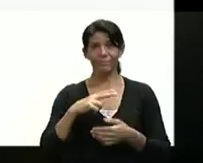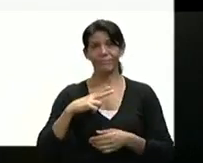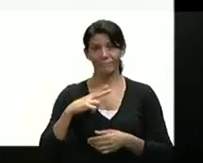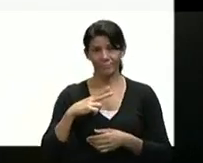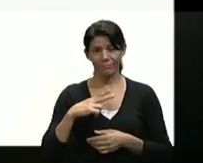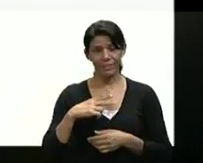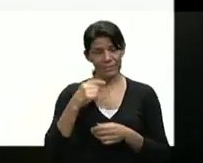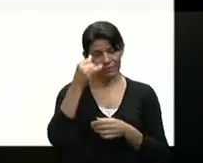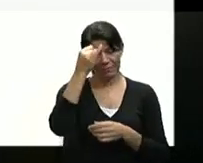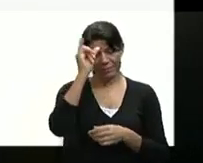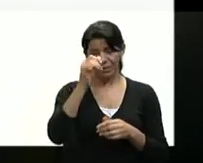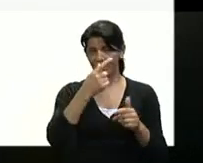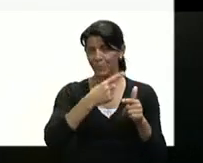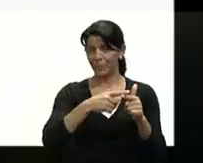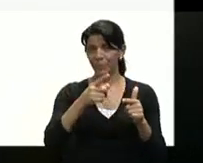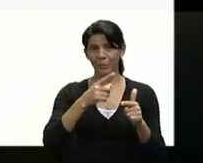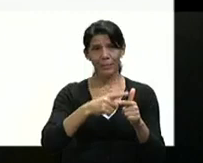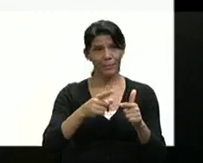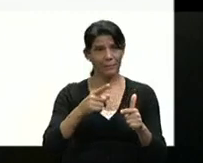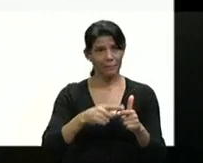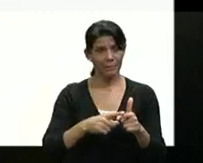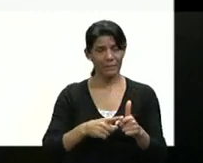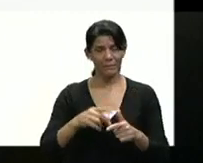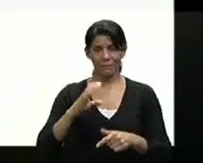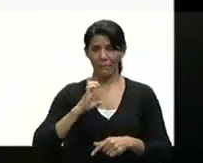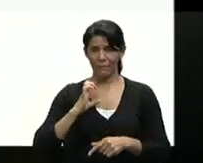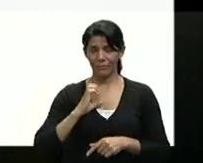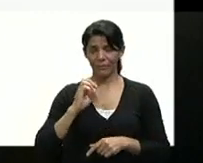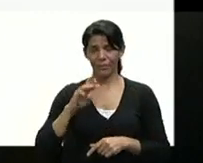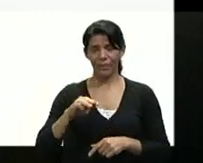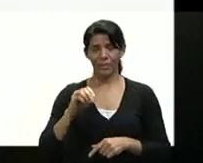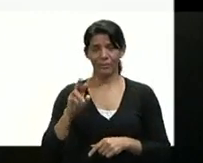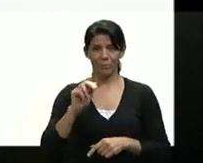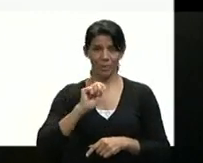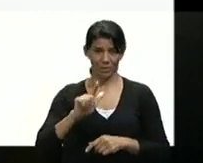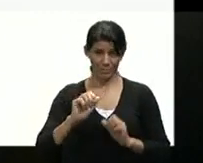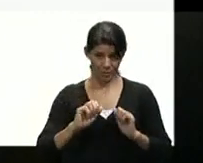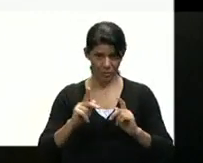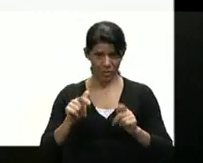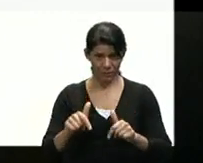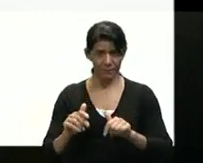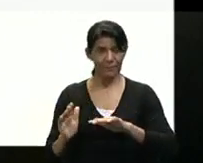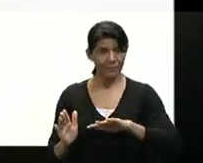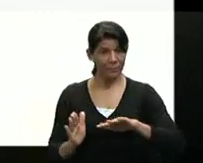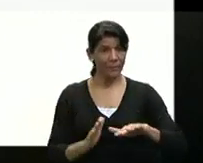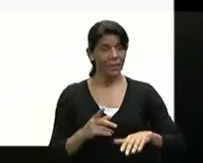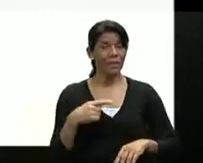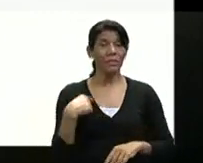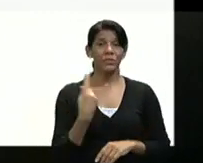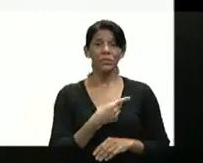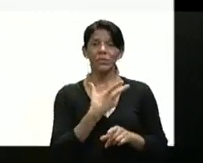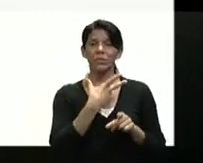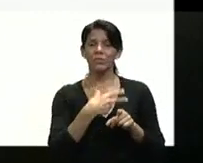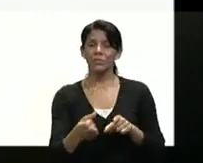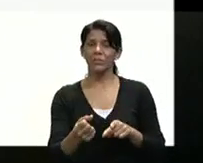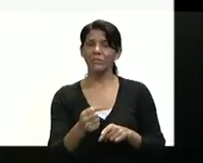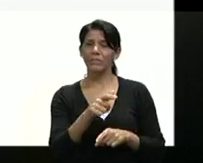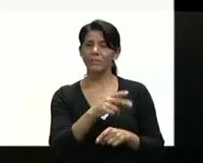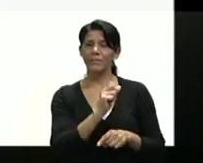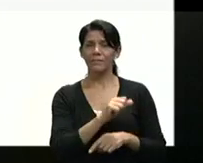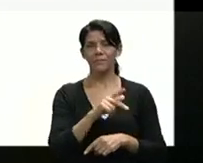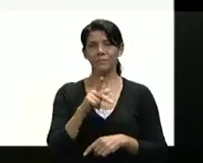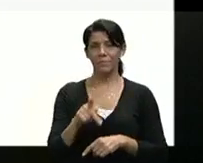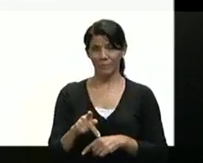de problema de ordem ética e moral. Tá certo? Então, assim, a gente resolve essa nossa